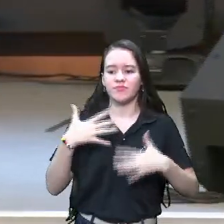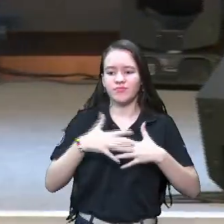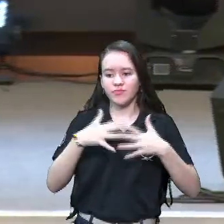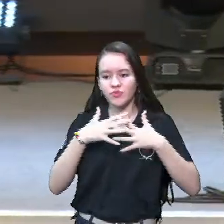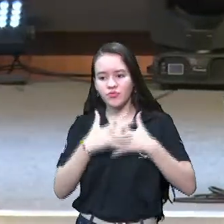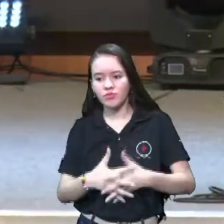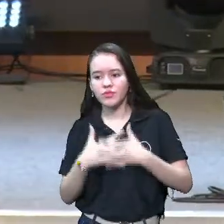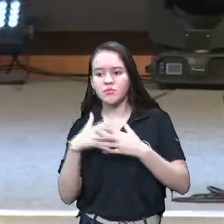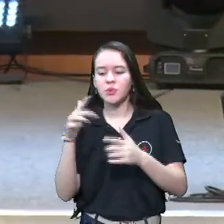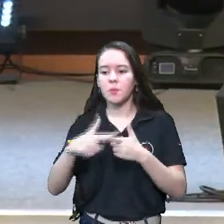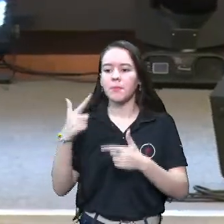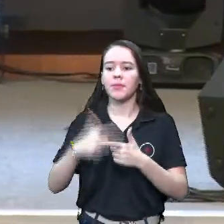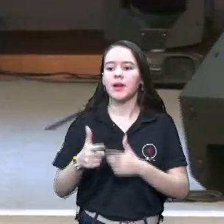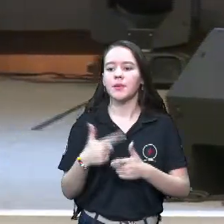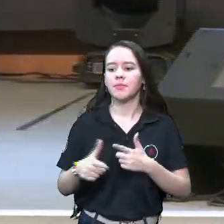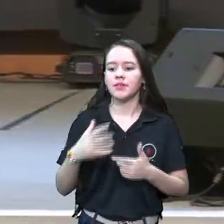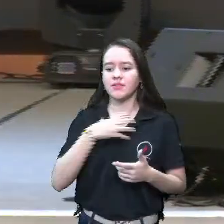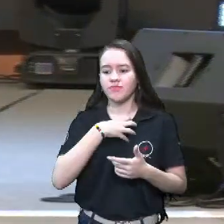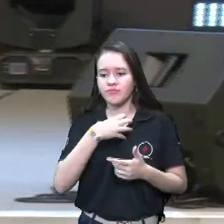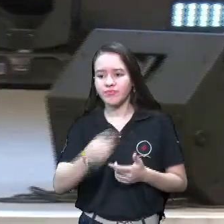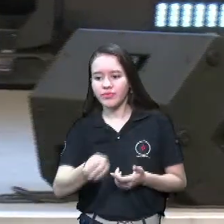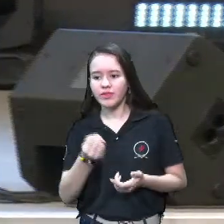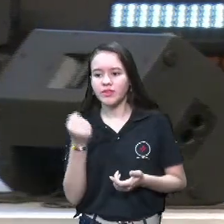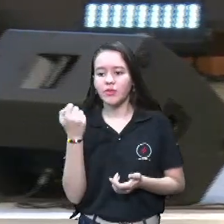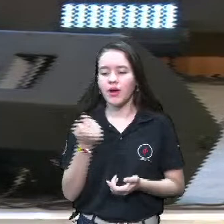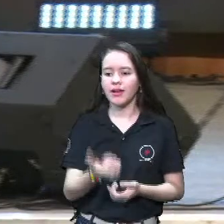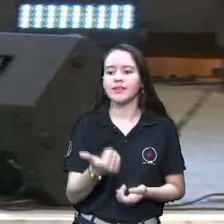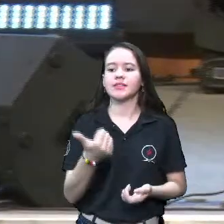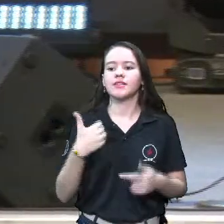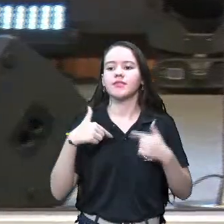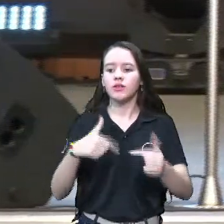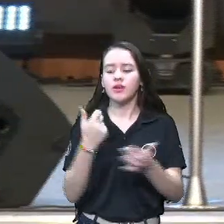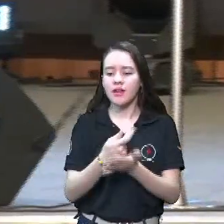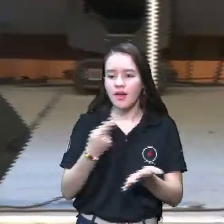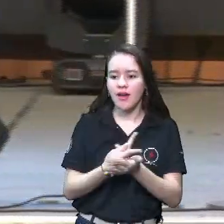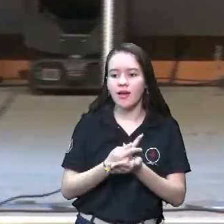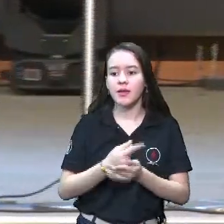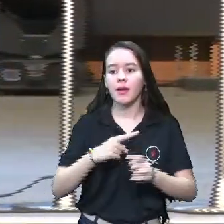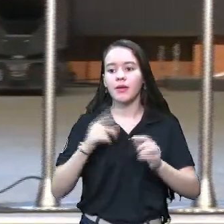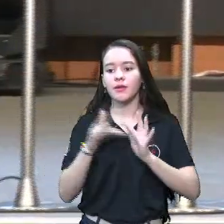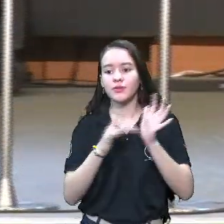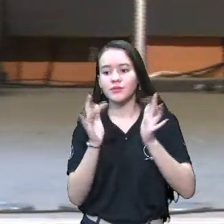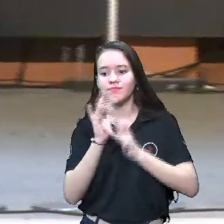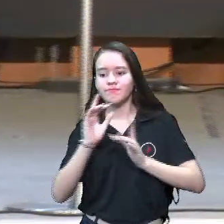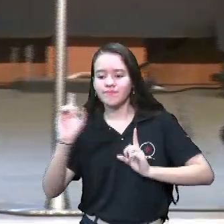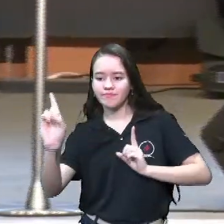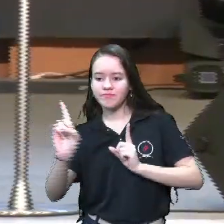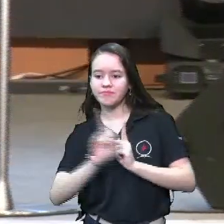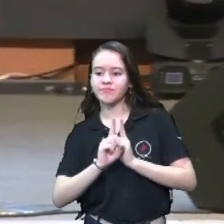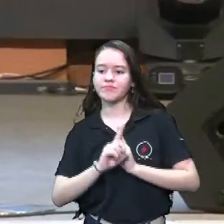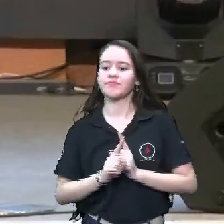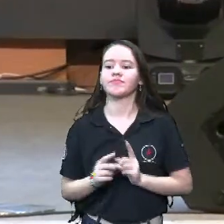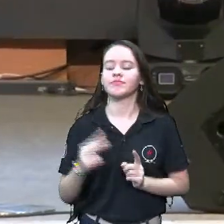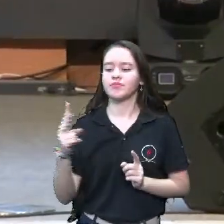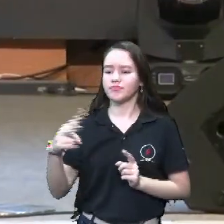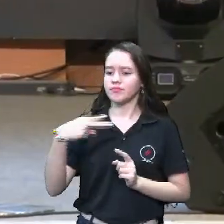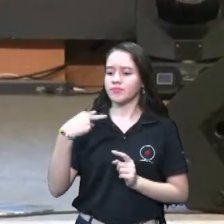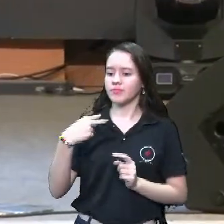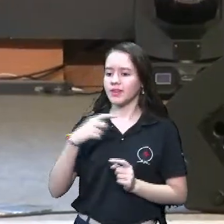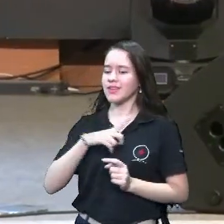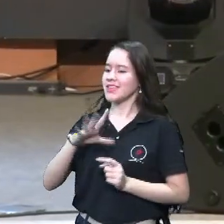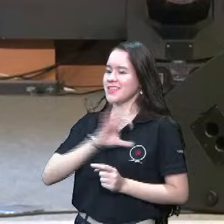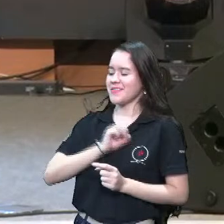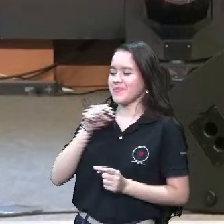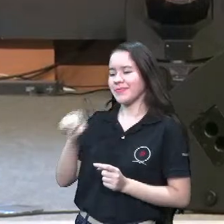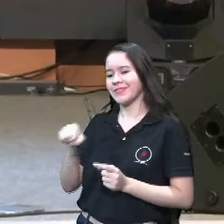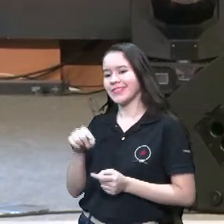com tendências suicidas, querendo fazer coisas erradas, mas quando ele me encontrou na beira da minha praia, olhou para mim e falou, rapaz, eu tenho um amor por você, não